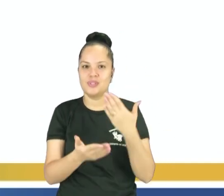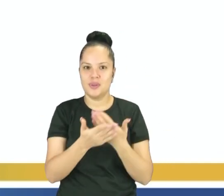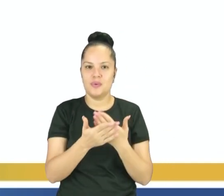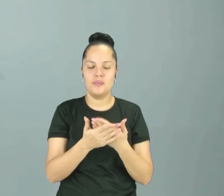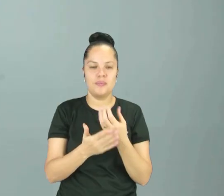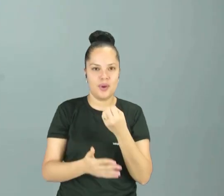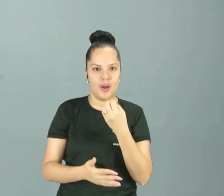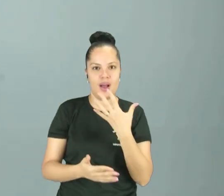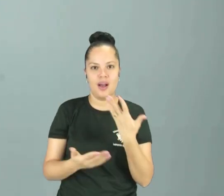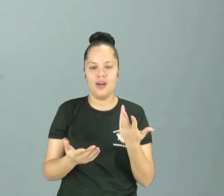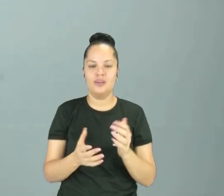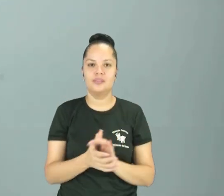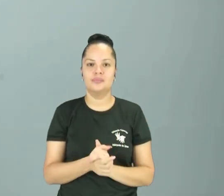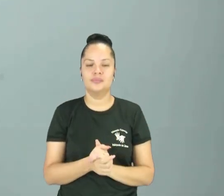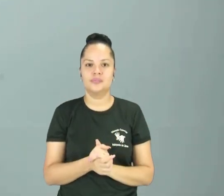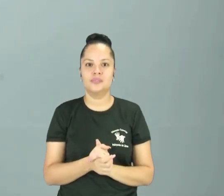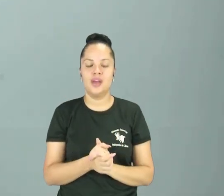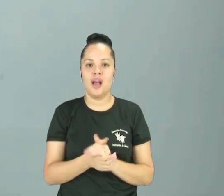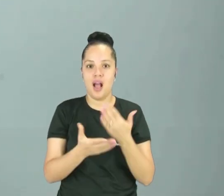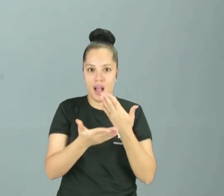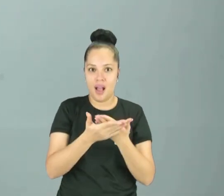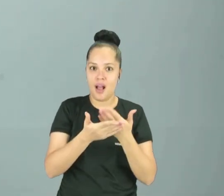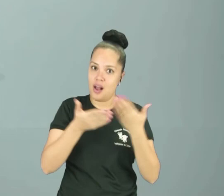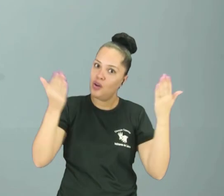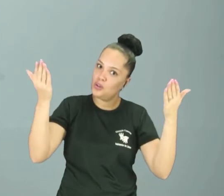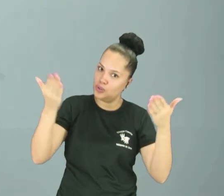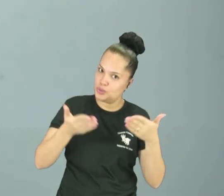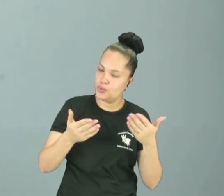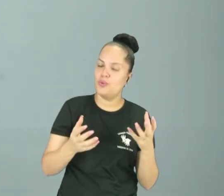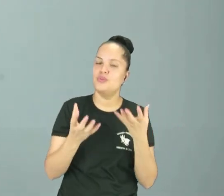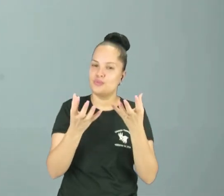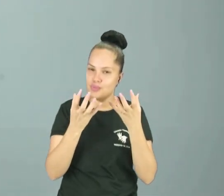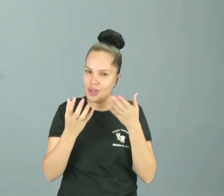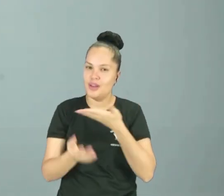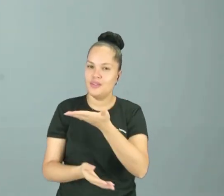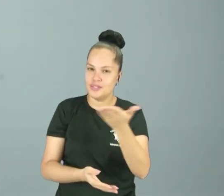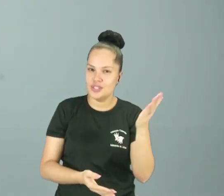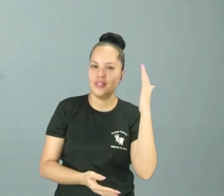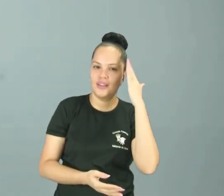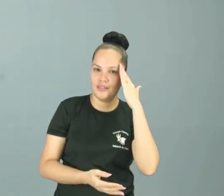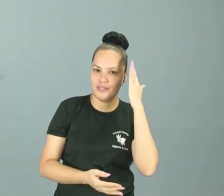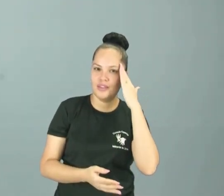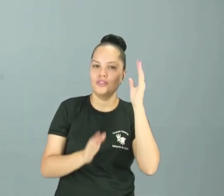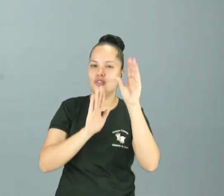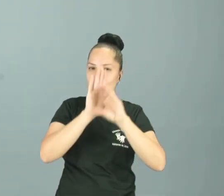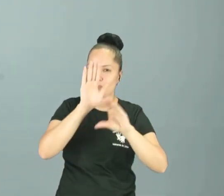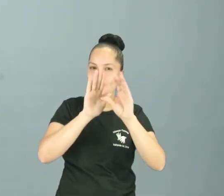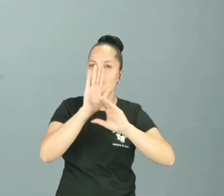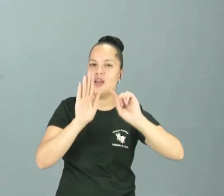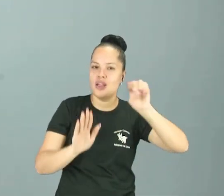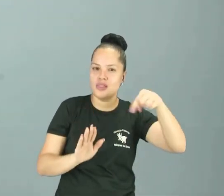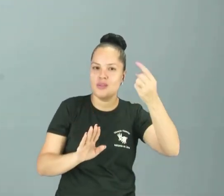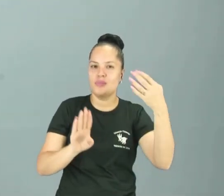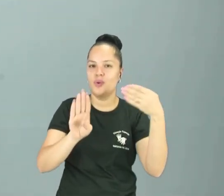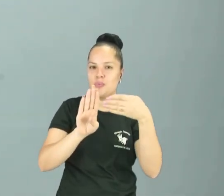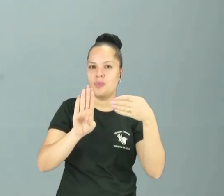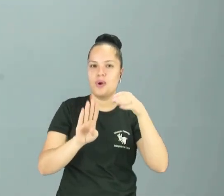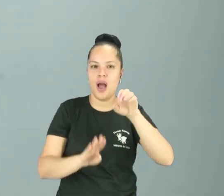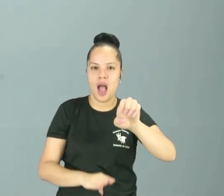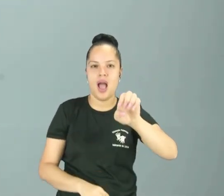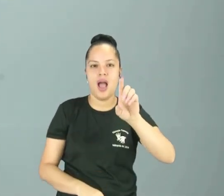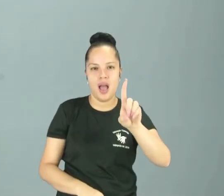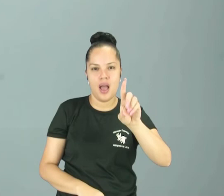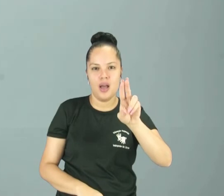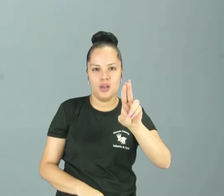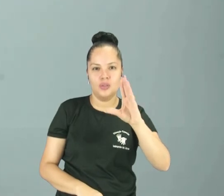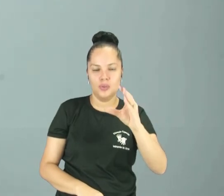mim, essa foi nossa aula de hoje. Eu espero que você tenha compreendido os conceitos. Depois compareça lá na plataforma da